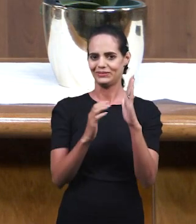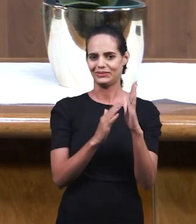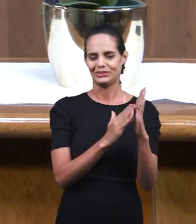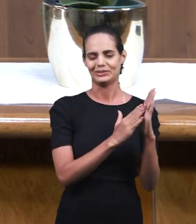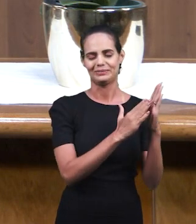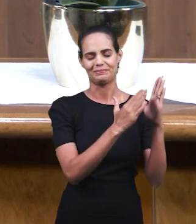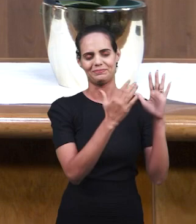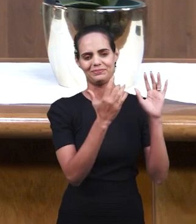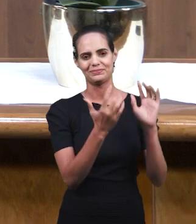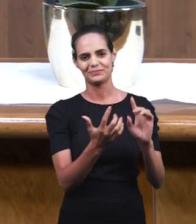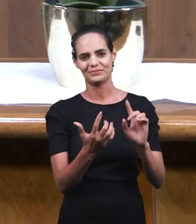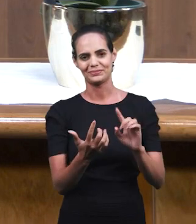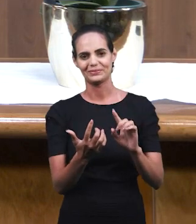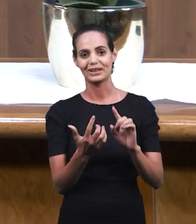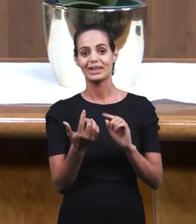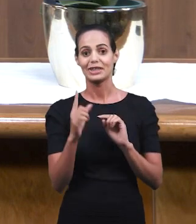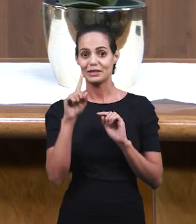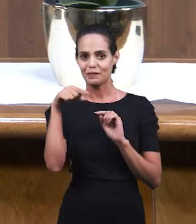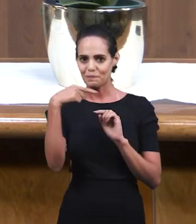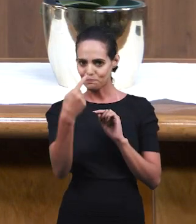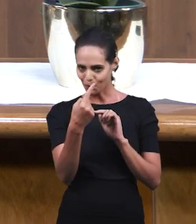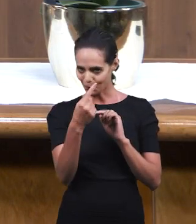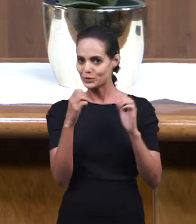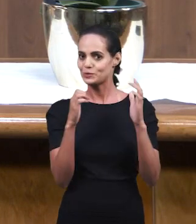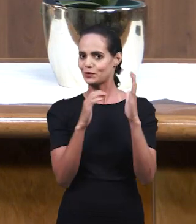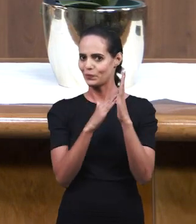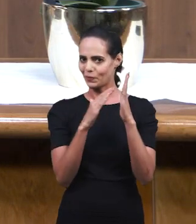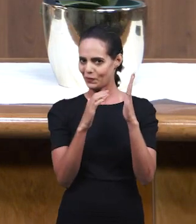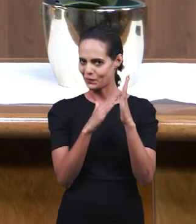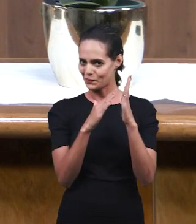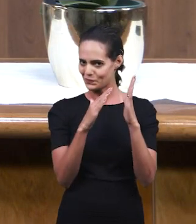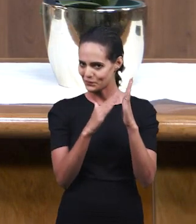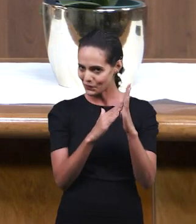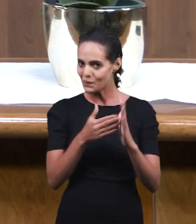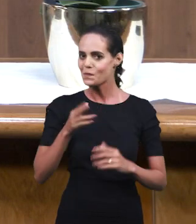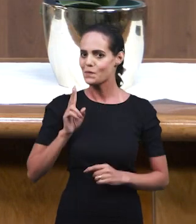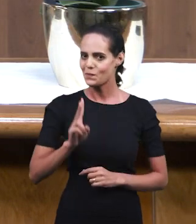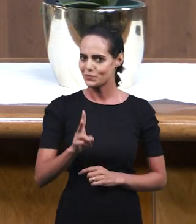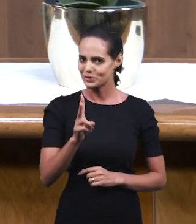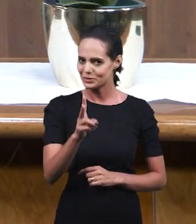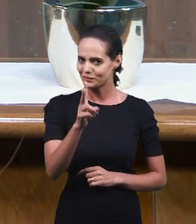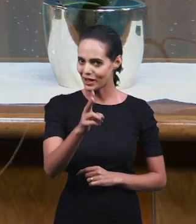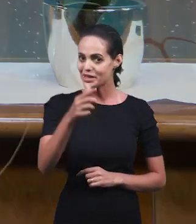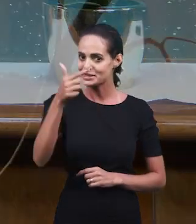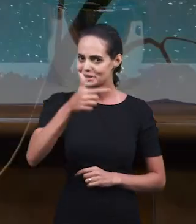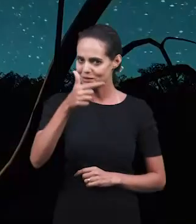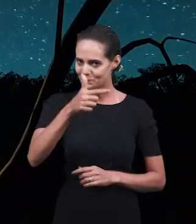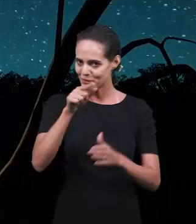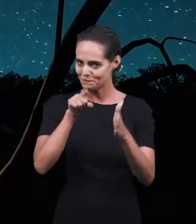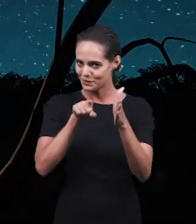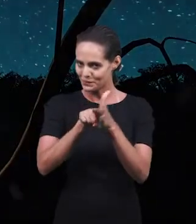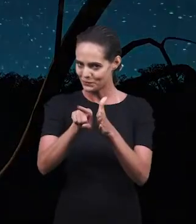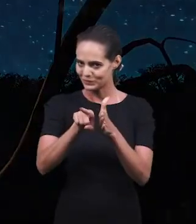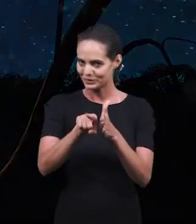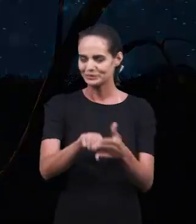Senhor. Vamos adorar o Senhor e na volta do louvor, na sequência, então iremos para a segunda pergunta.